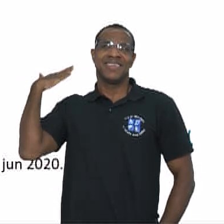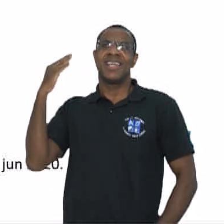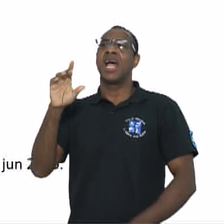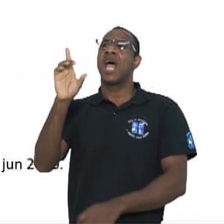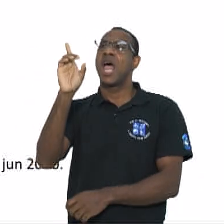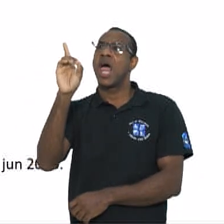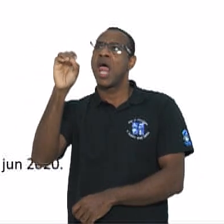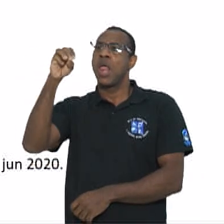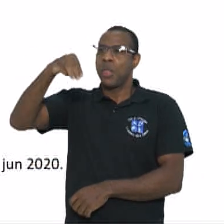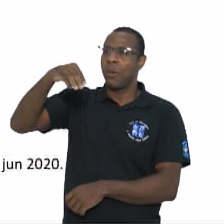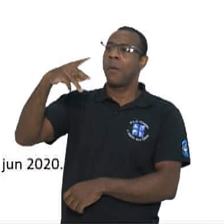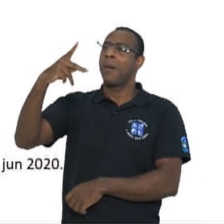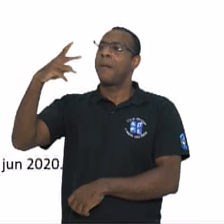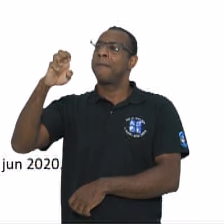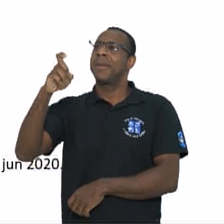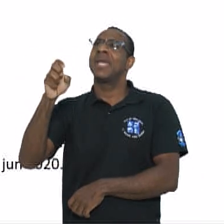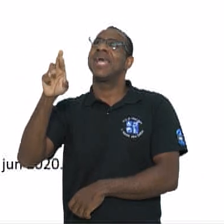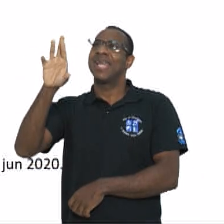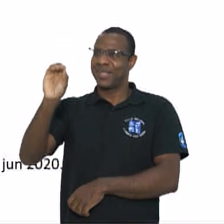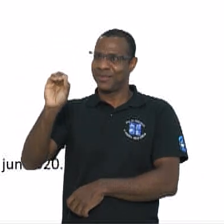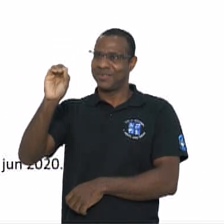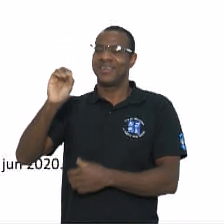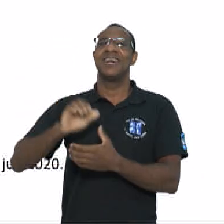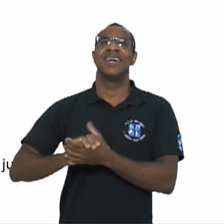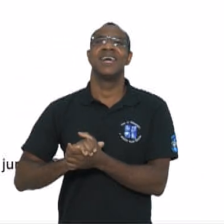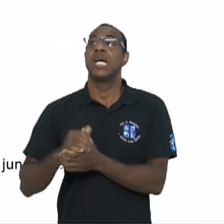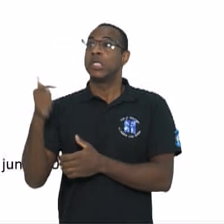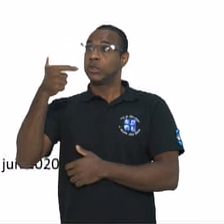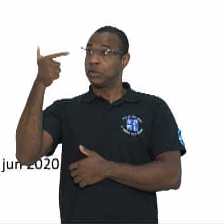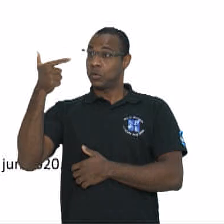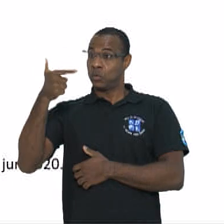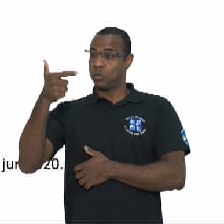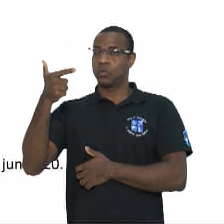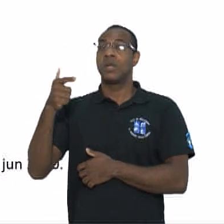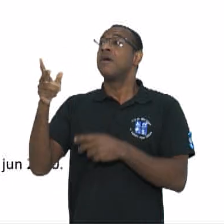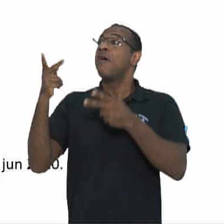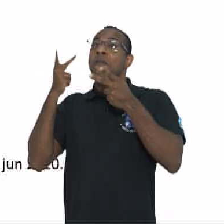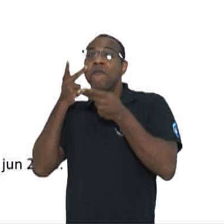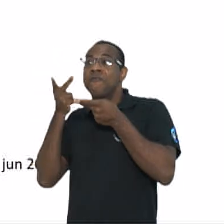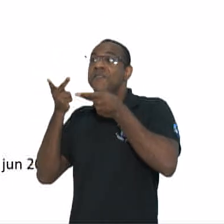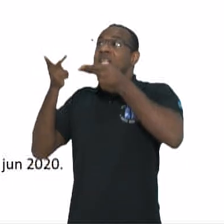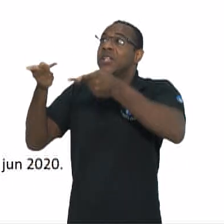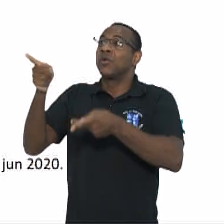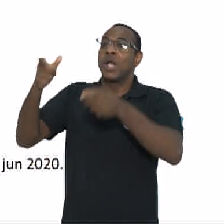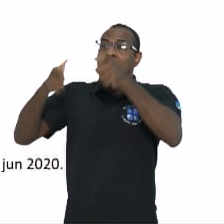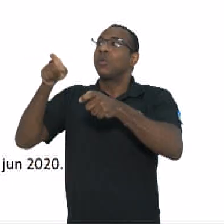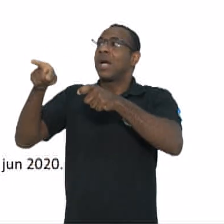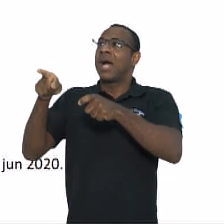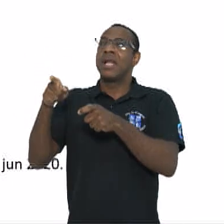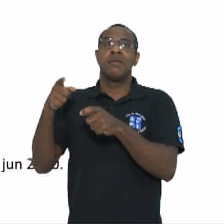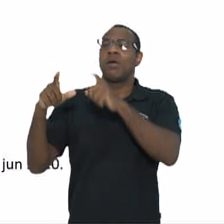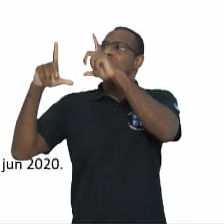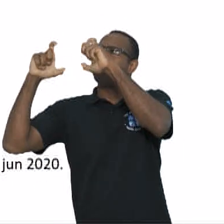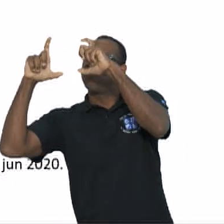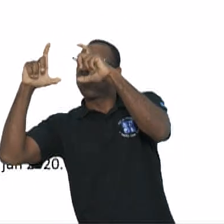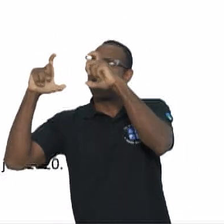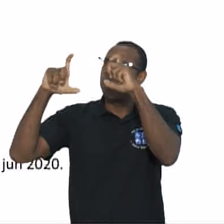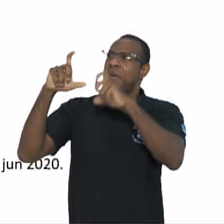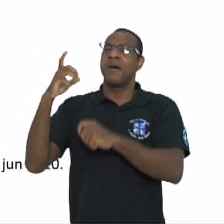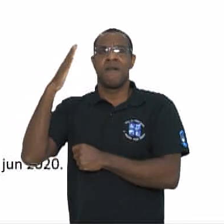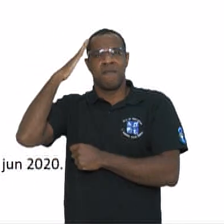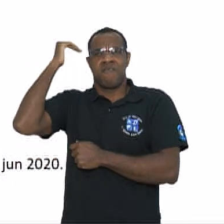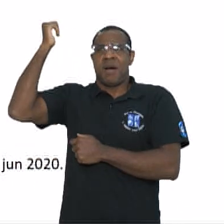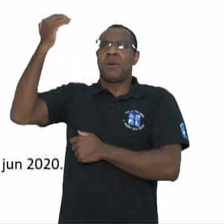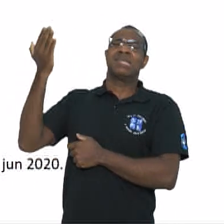governante do Brasil durante o segundo reinado, ele visitou em 1871 esse lugar, tirou uma foto bem famosa com